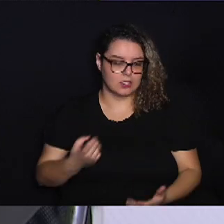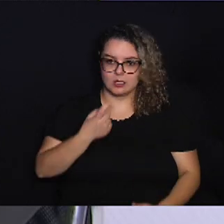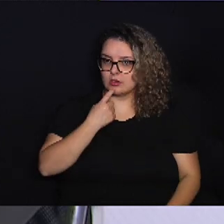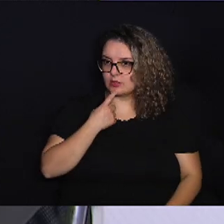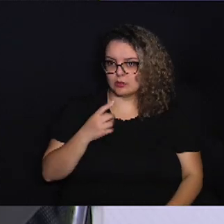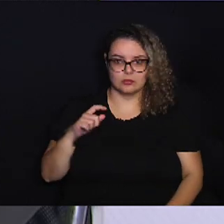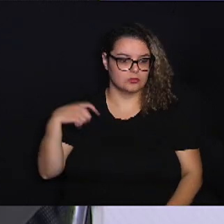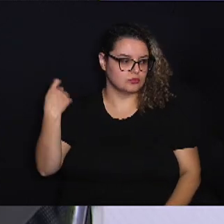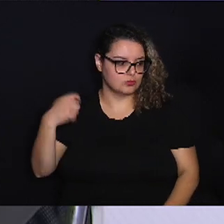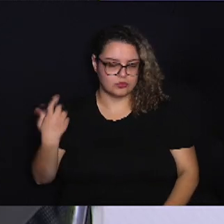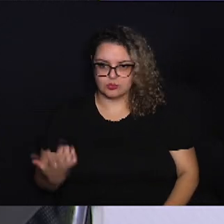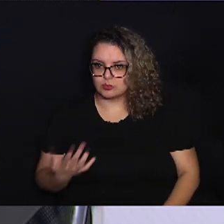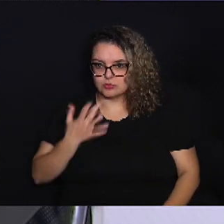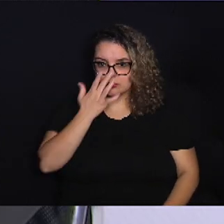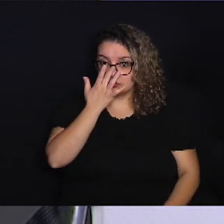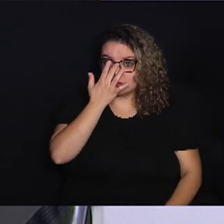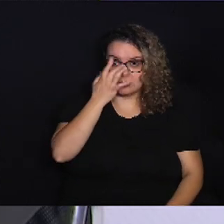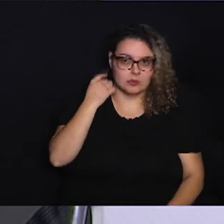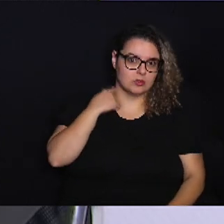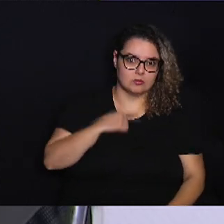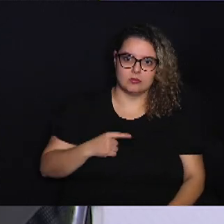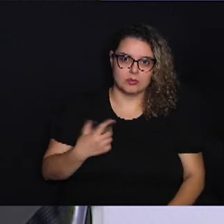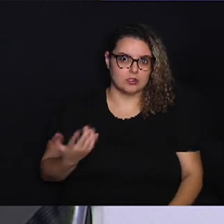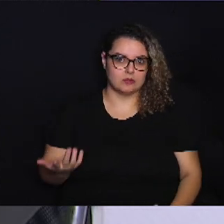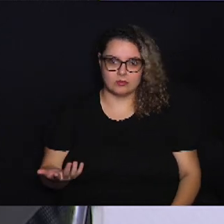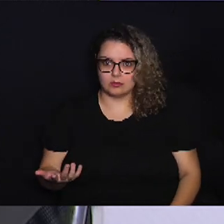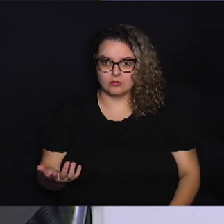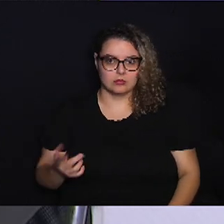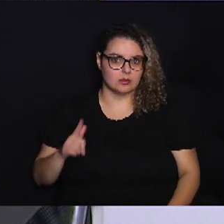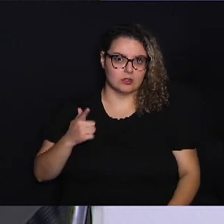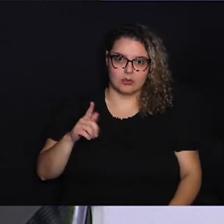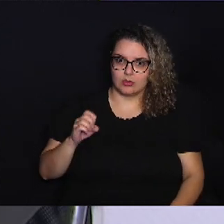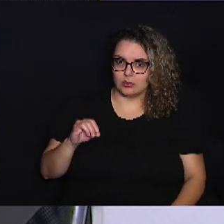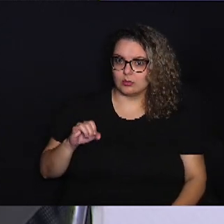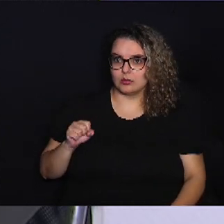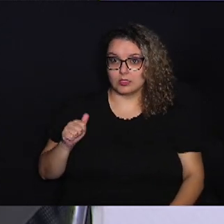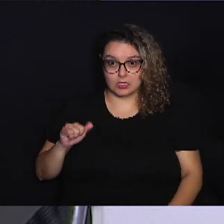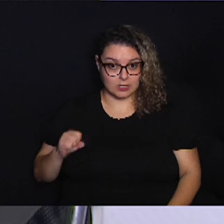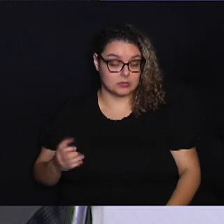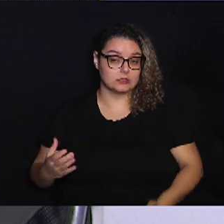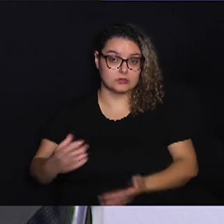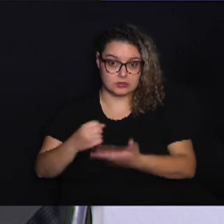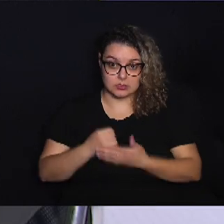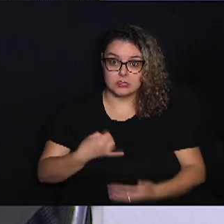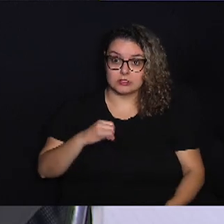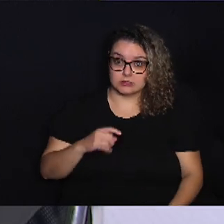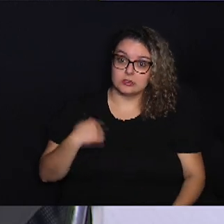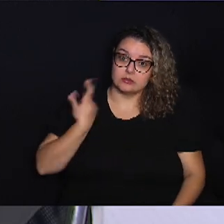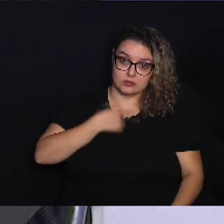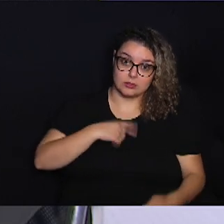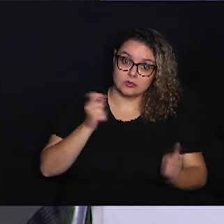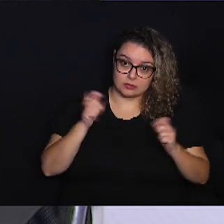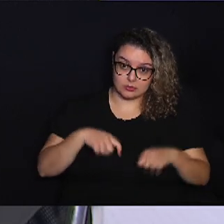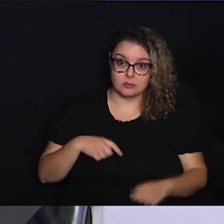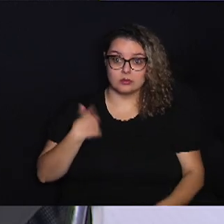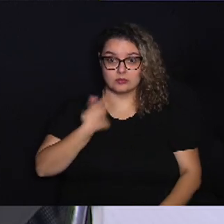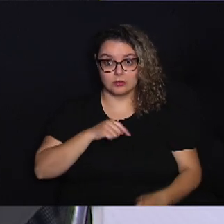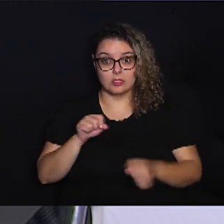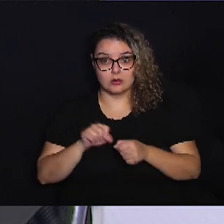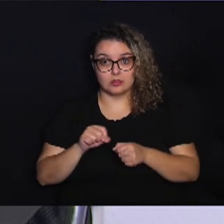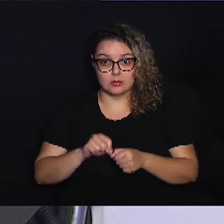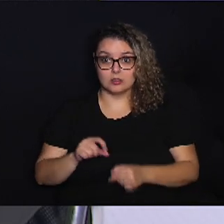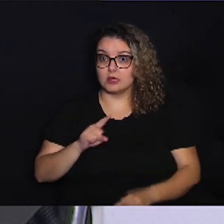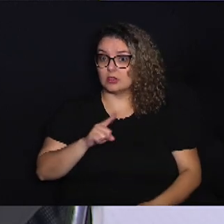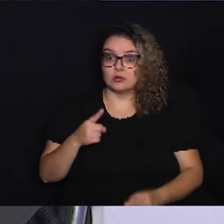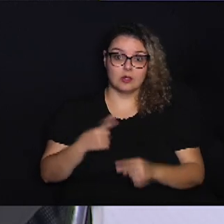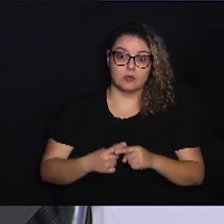seja no Sul, seja em Minas, em Goiás, igual eu já trouxe. Se está dentro da nossa possibilidade, a gente vai fazer. E não é